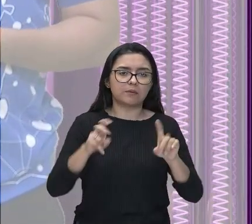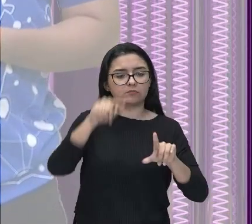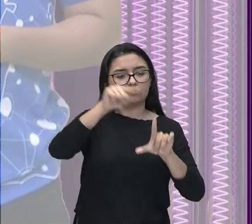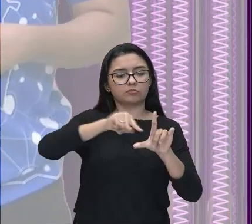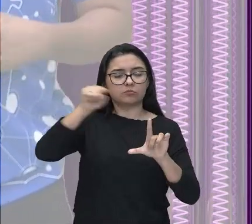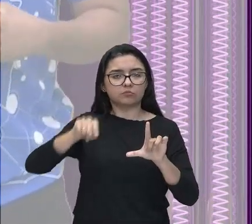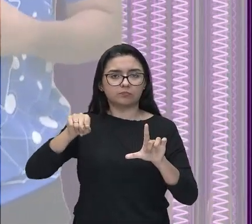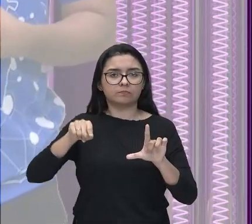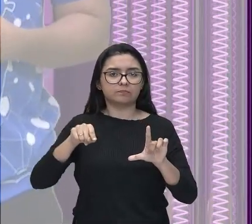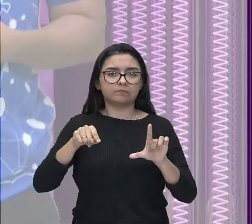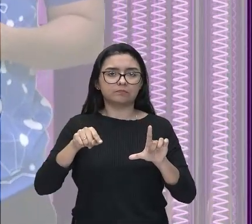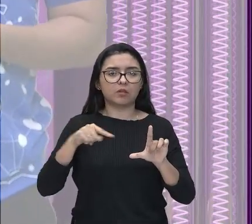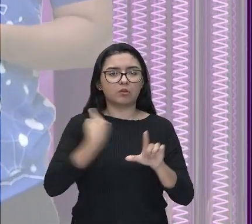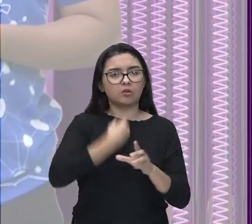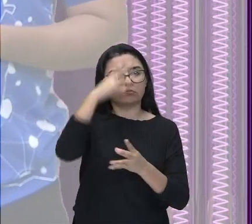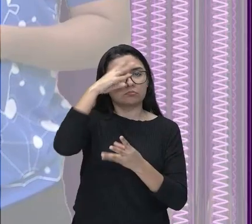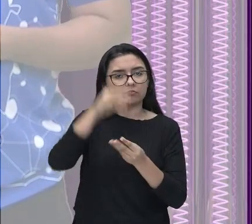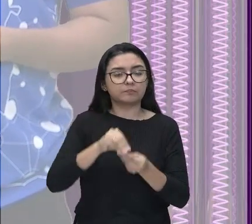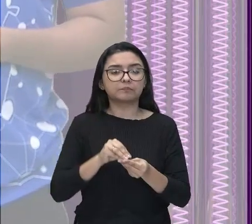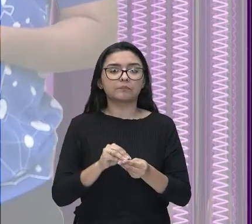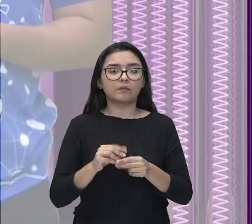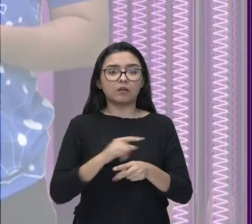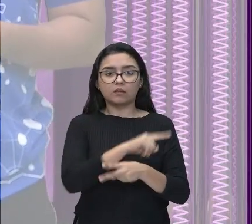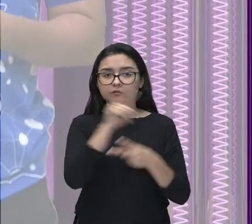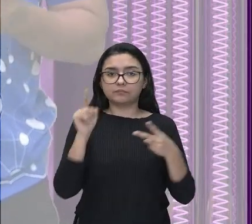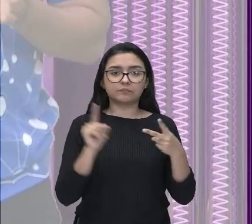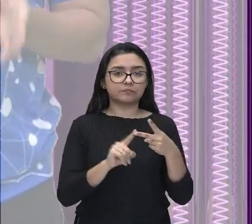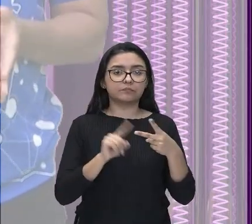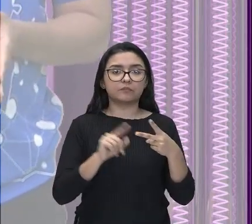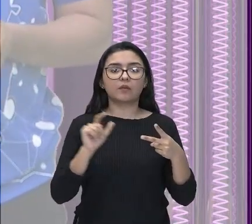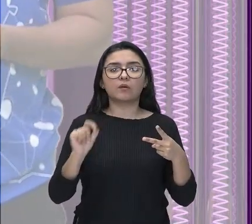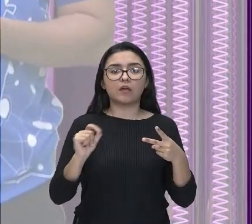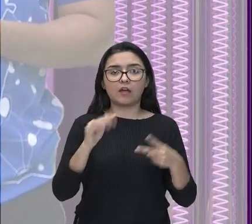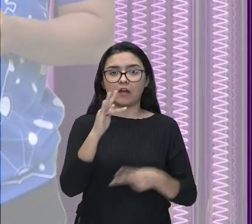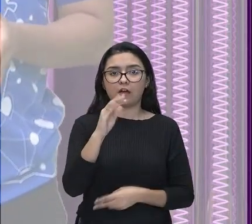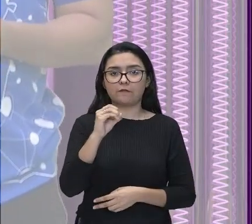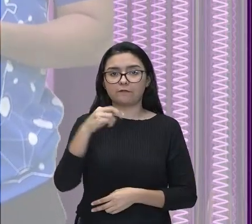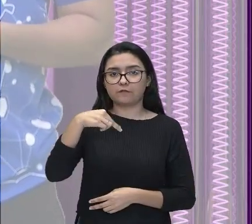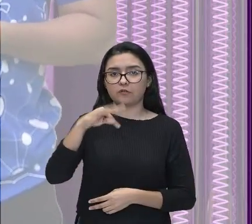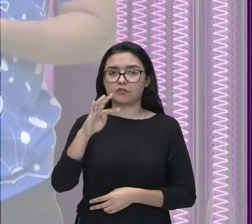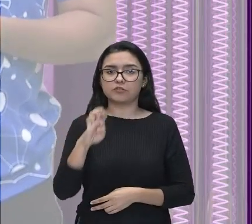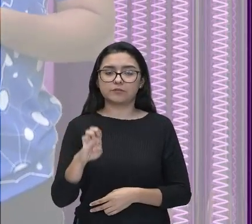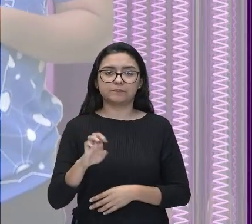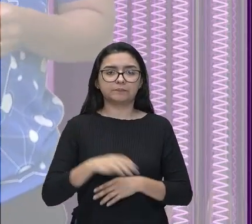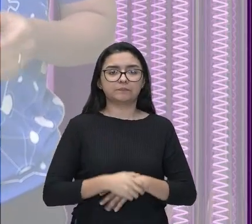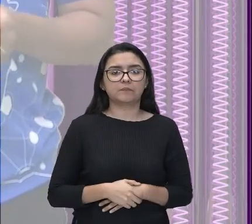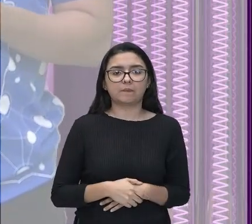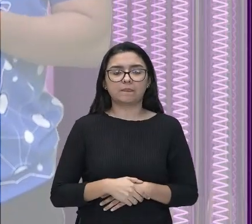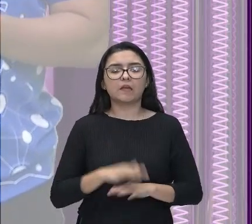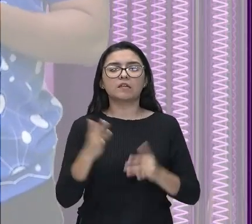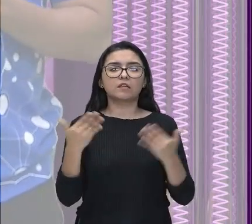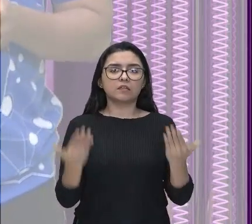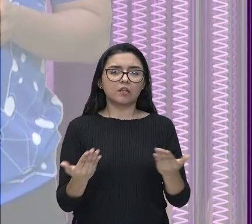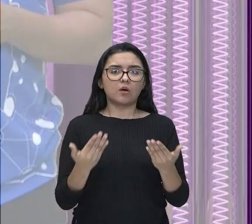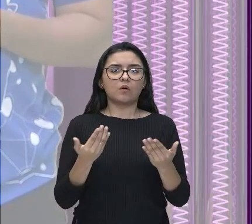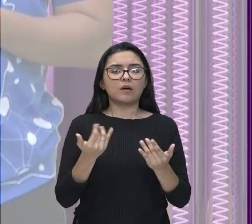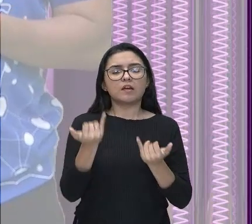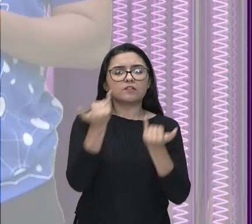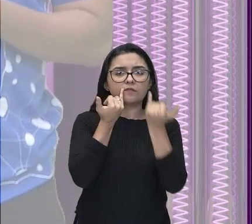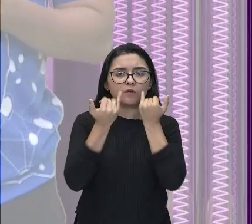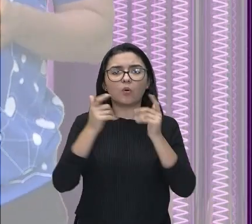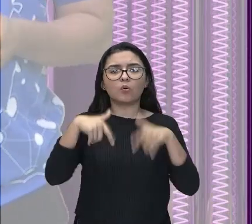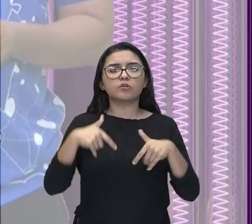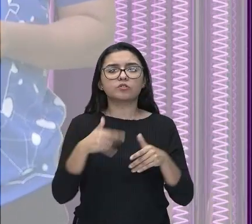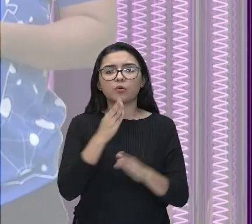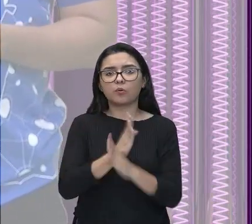interpretação. Um outro elemento importante é a fonte. Fonte informa de onde aqueles dados